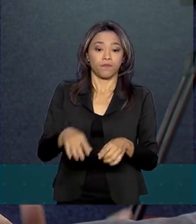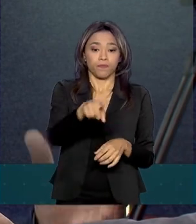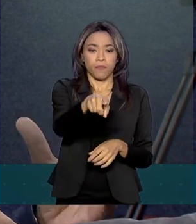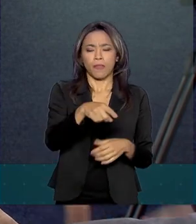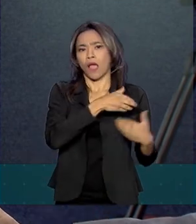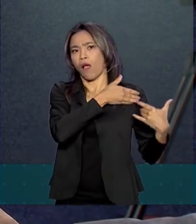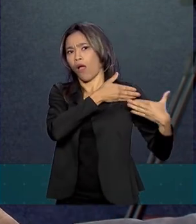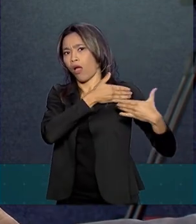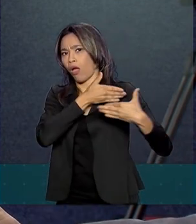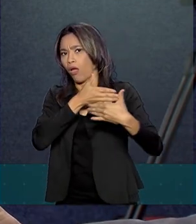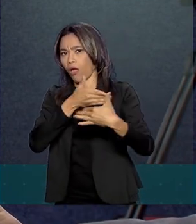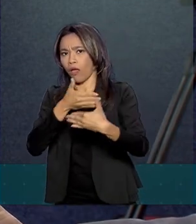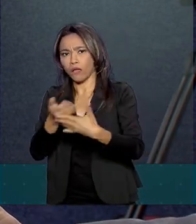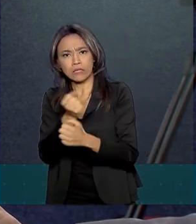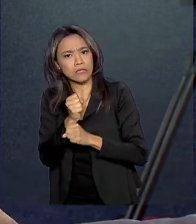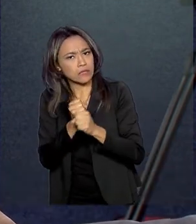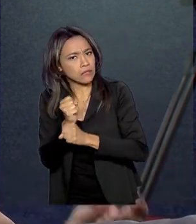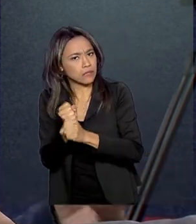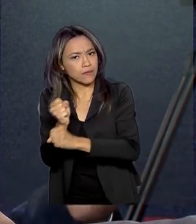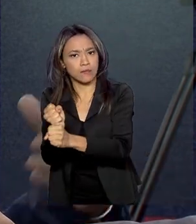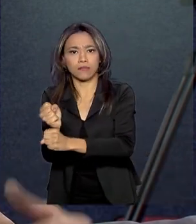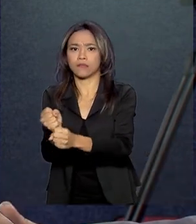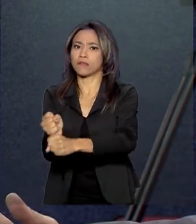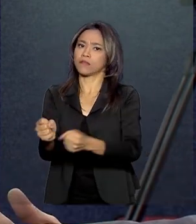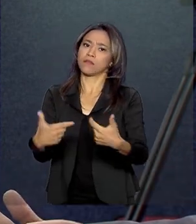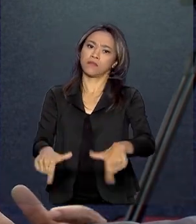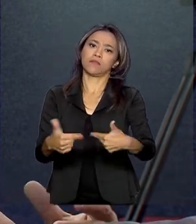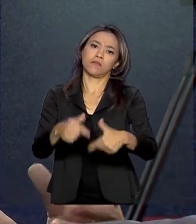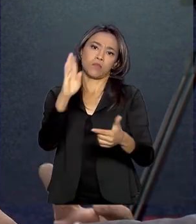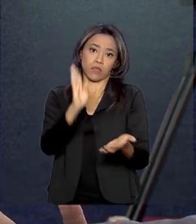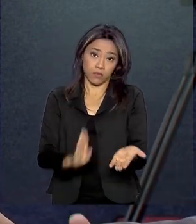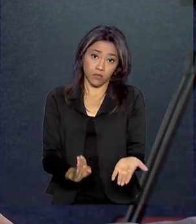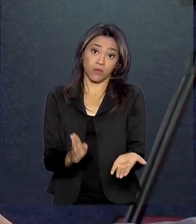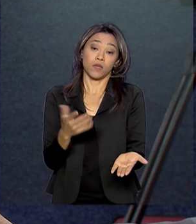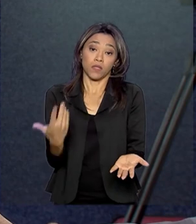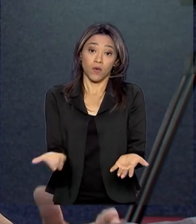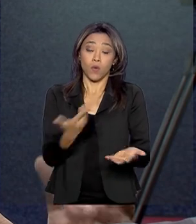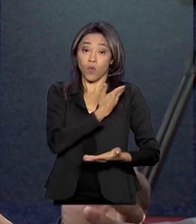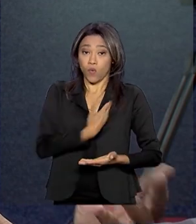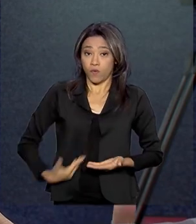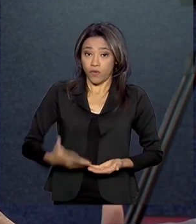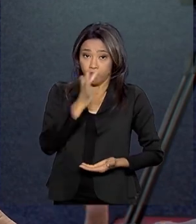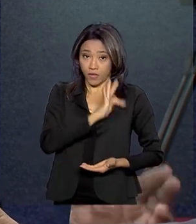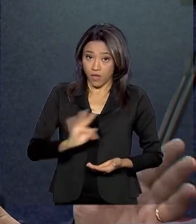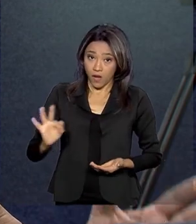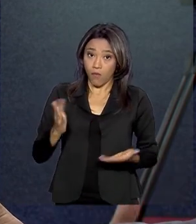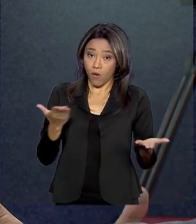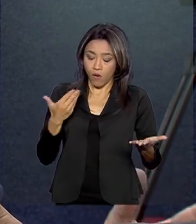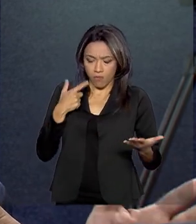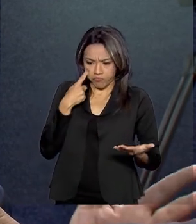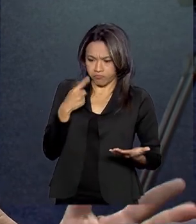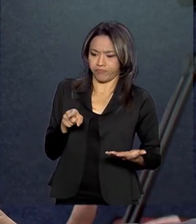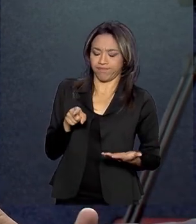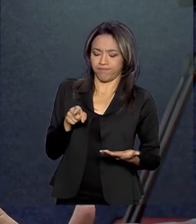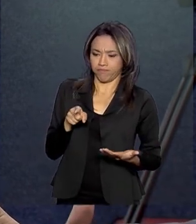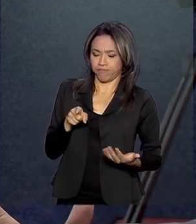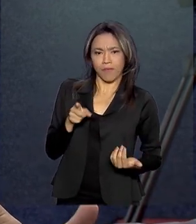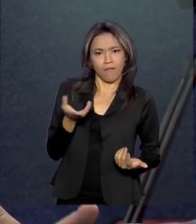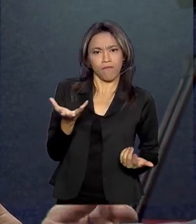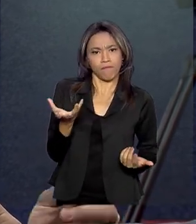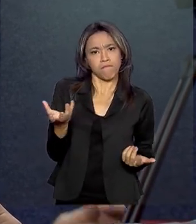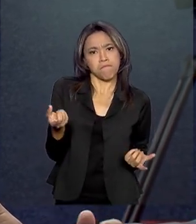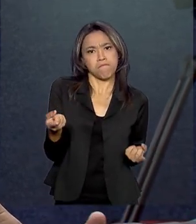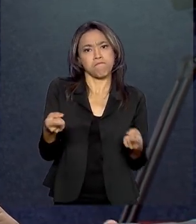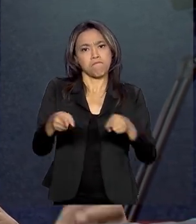longo de décadas aqui no país. E que nesse momento então o governo federal se aproxima, faz uma parceria com esses